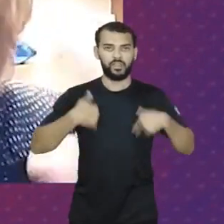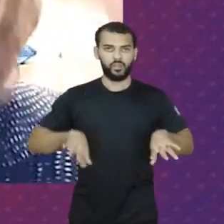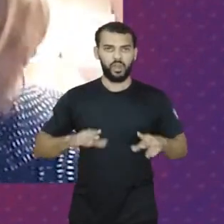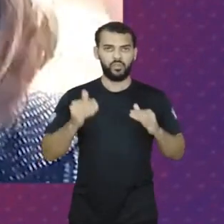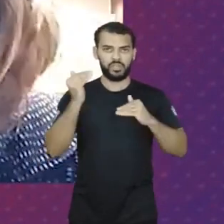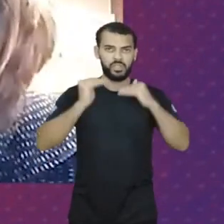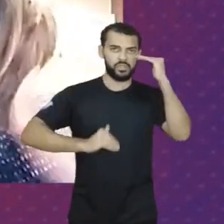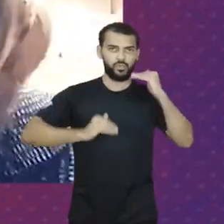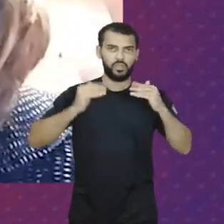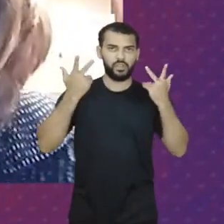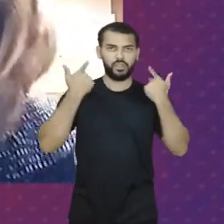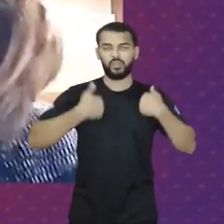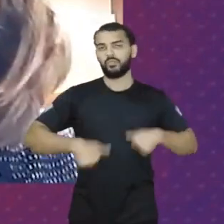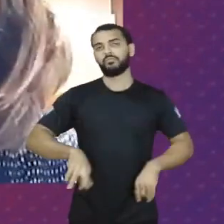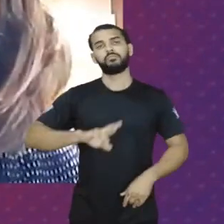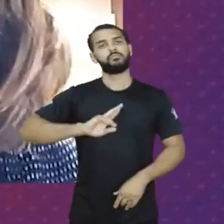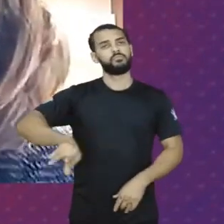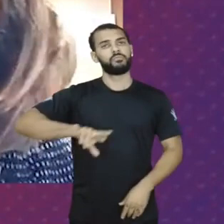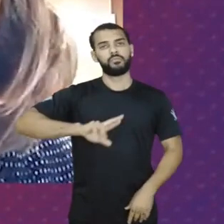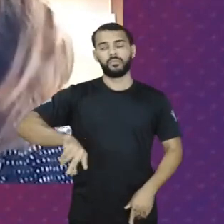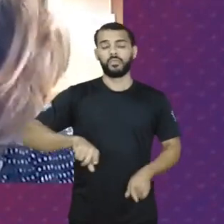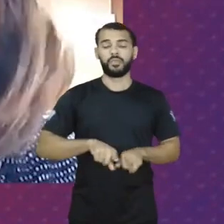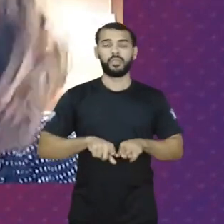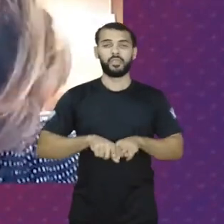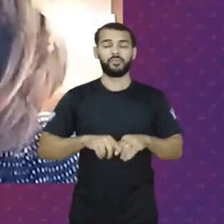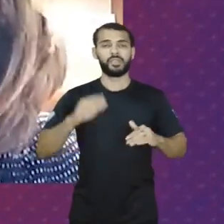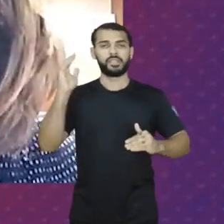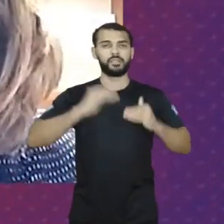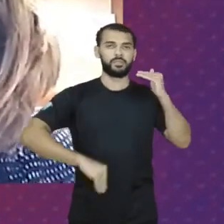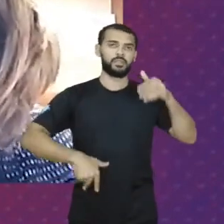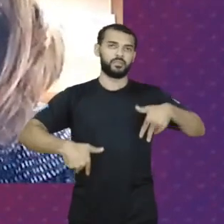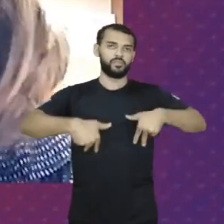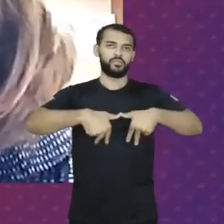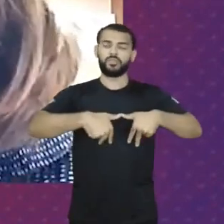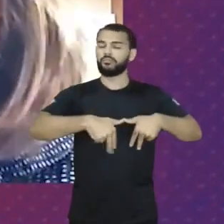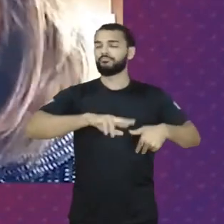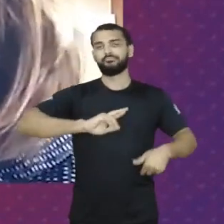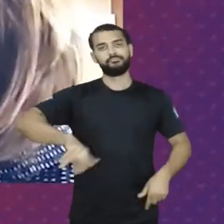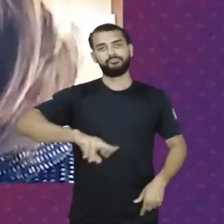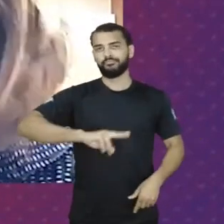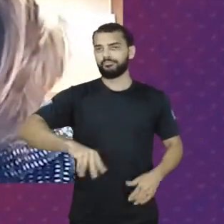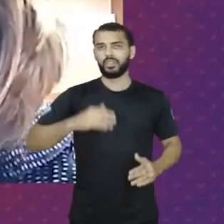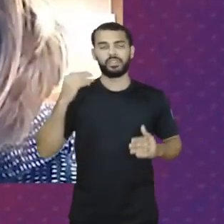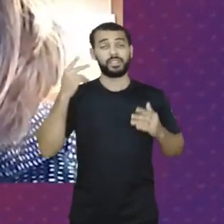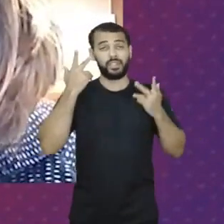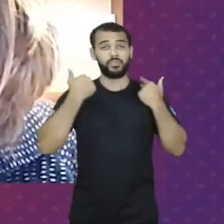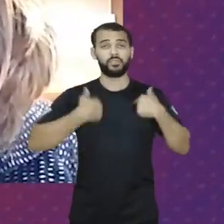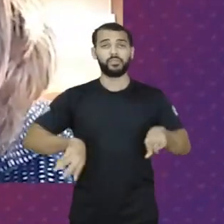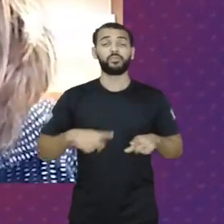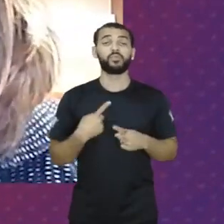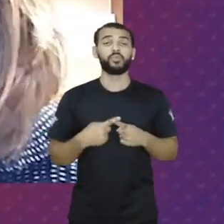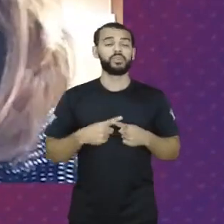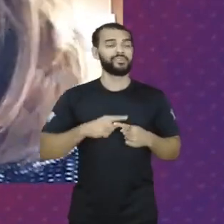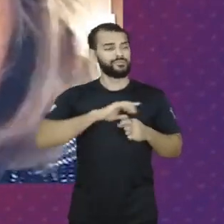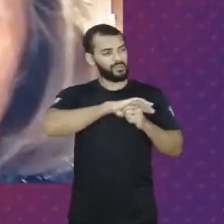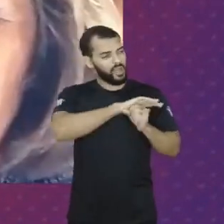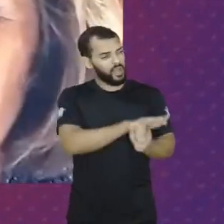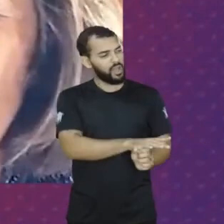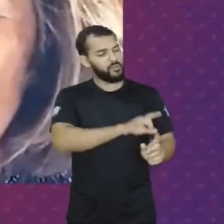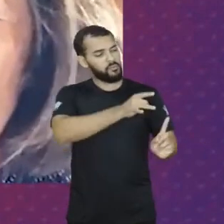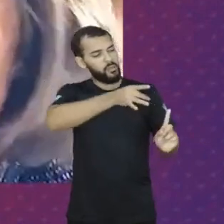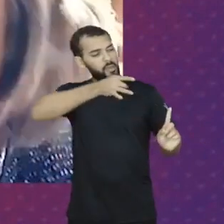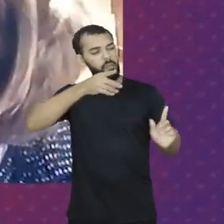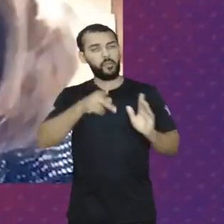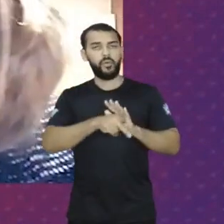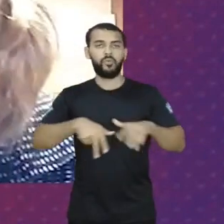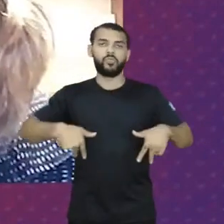e tampouco a discriminação de gênero é natural. Porque a discriminação de gênero, ela é parte